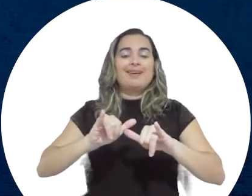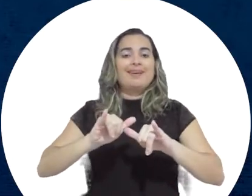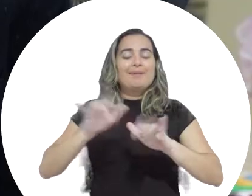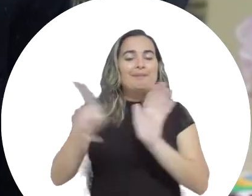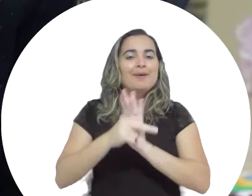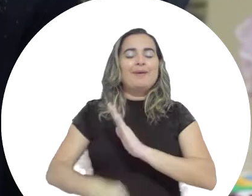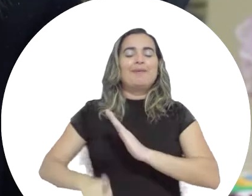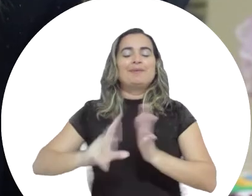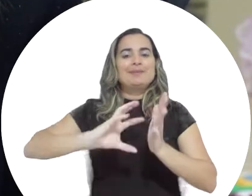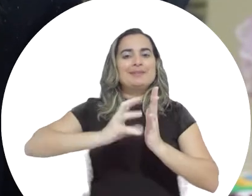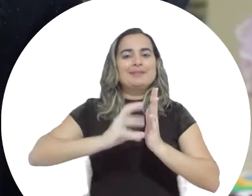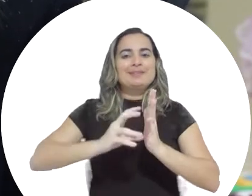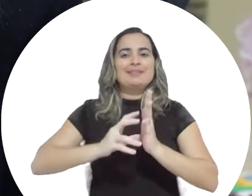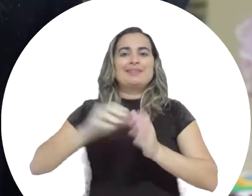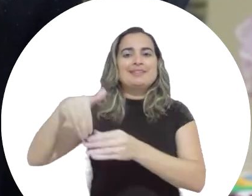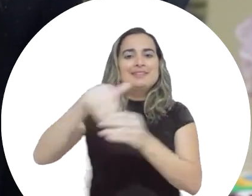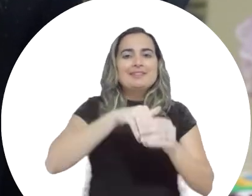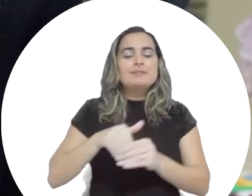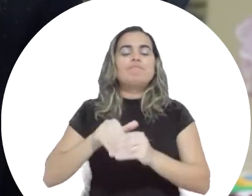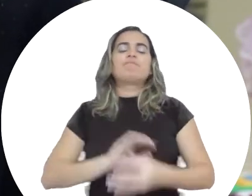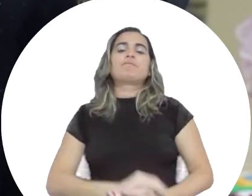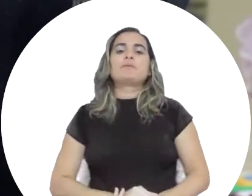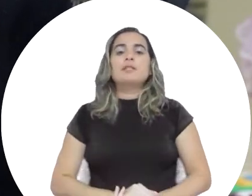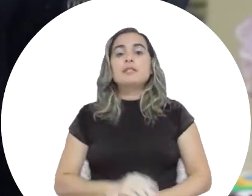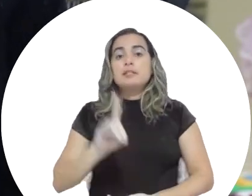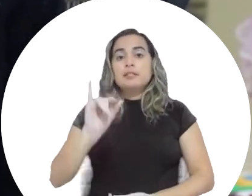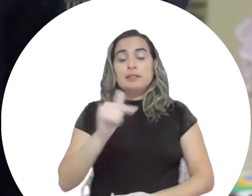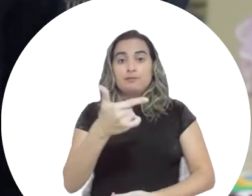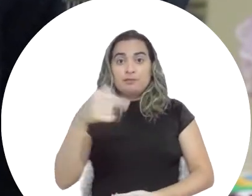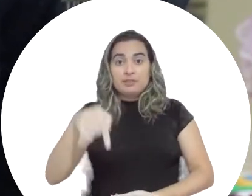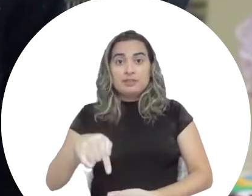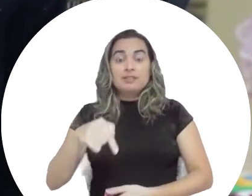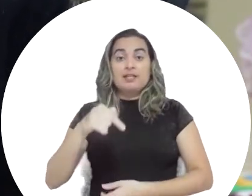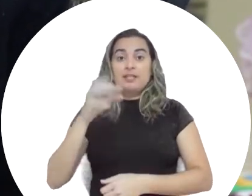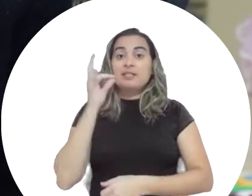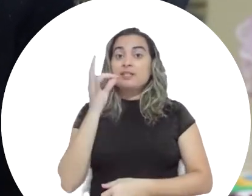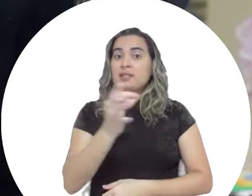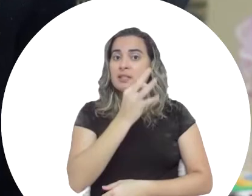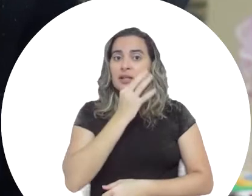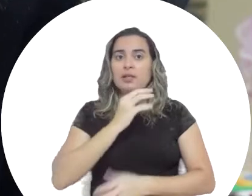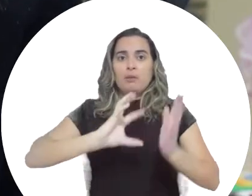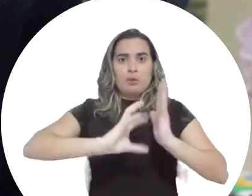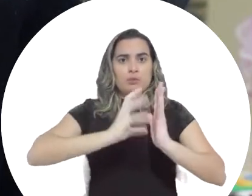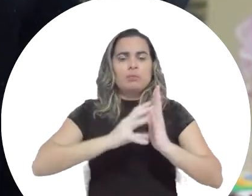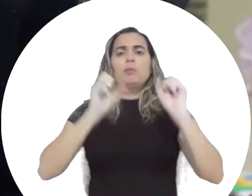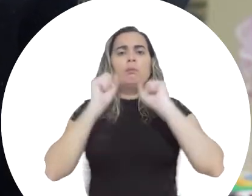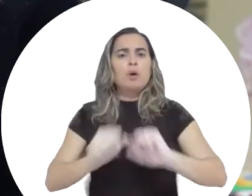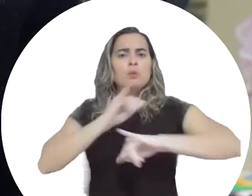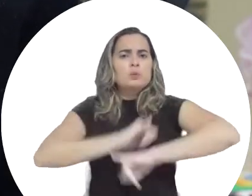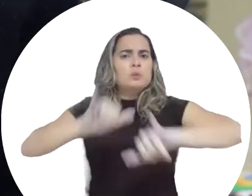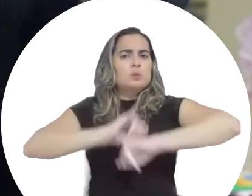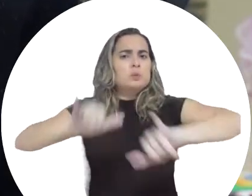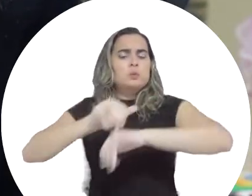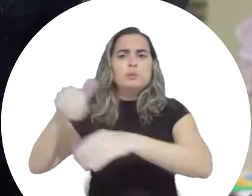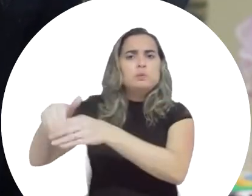internet. A partir de 27 de setembro é quando os candidatos e partidos eles estão formalmente autorizados pela lei para